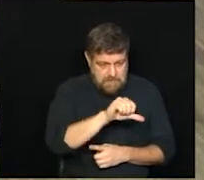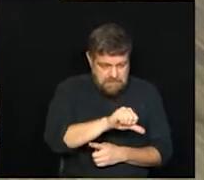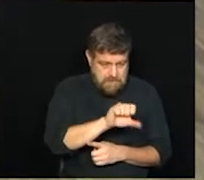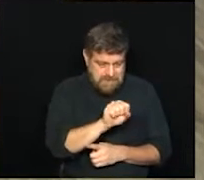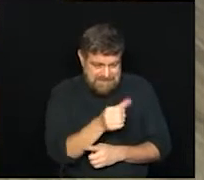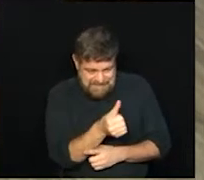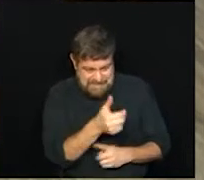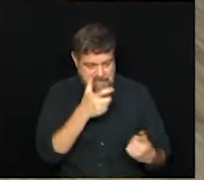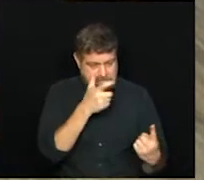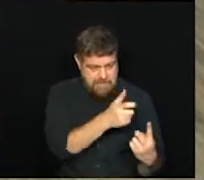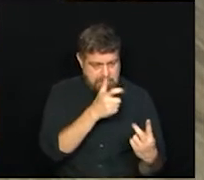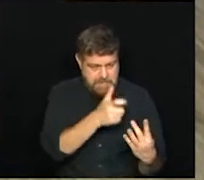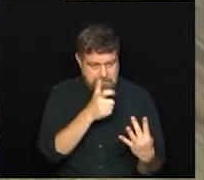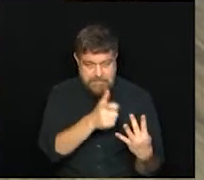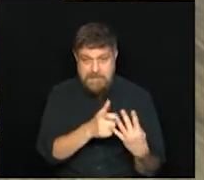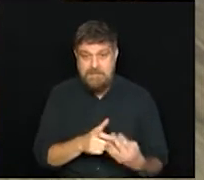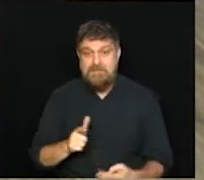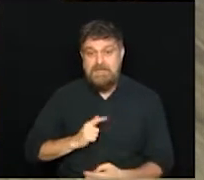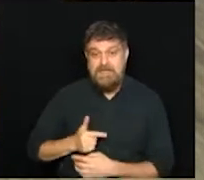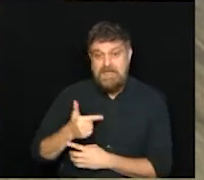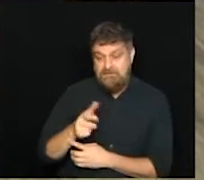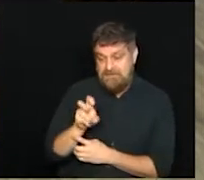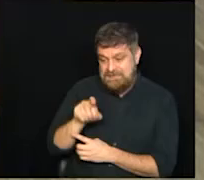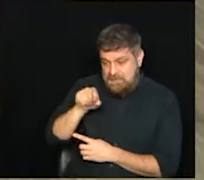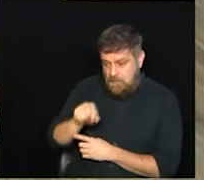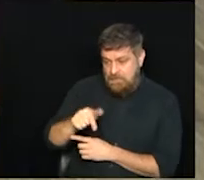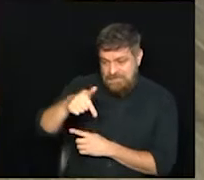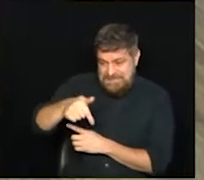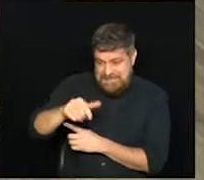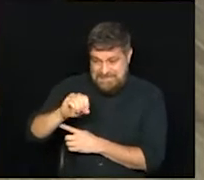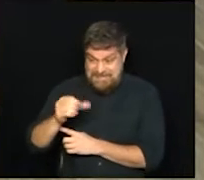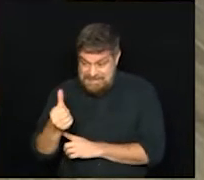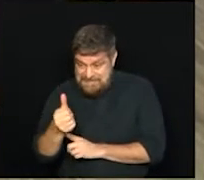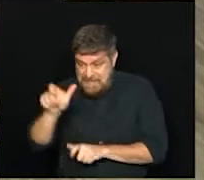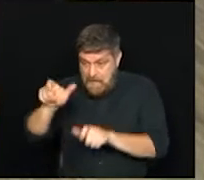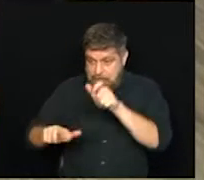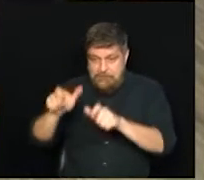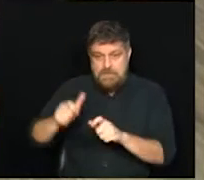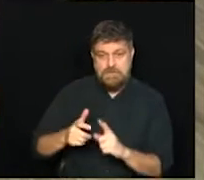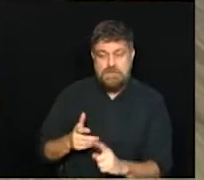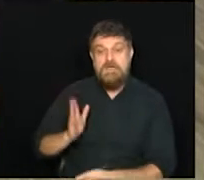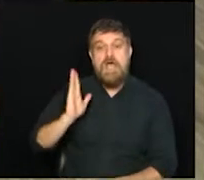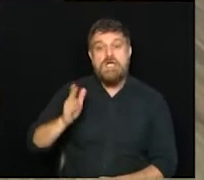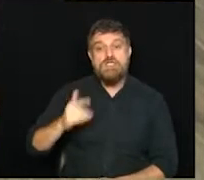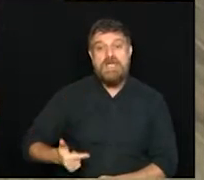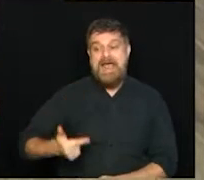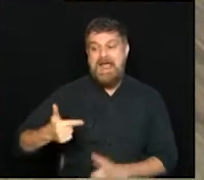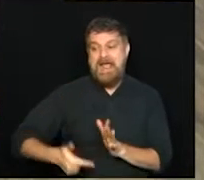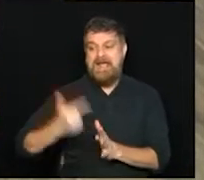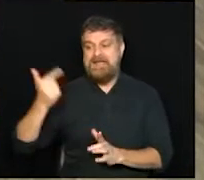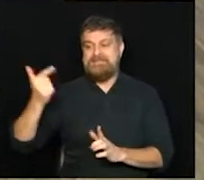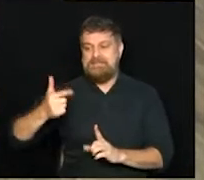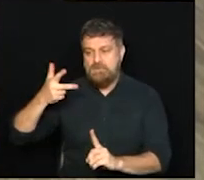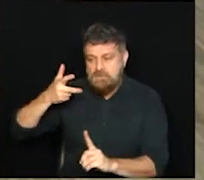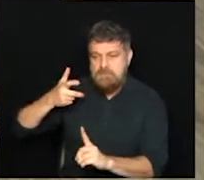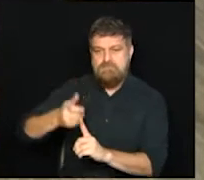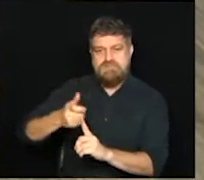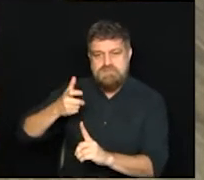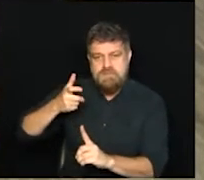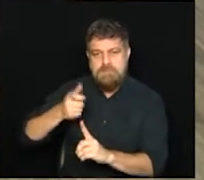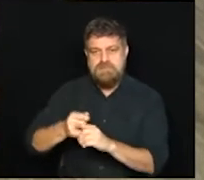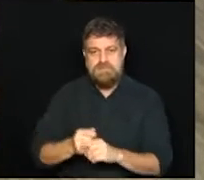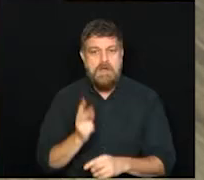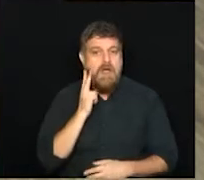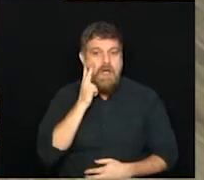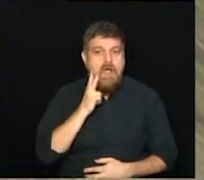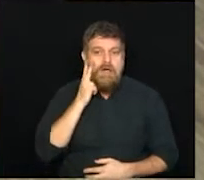137.986 doses, dos quais 25.706 moradores da cidade já receberam a segunda dose.